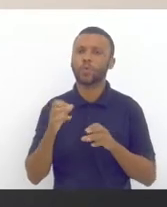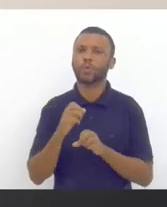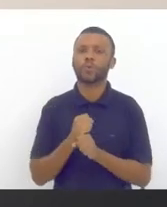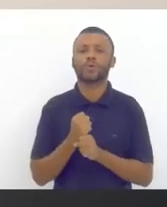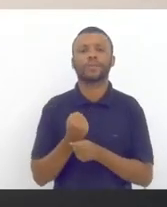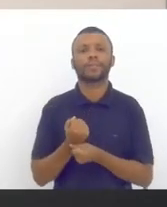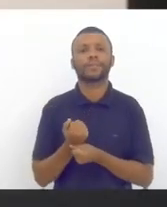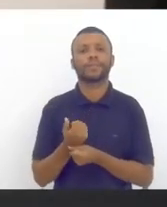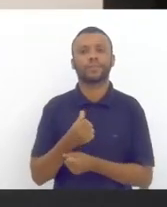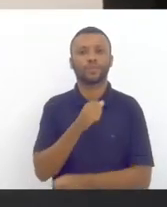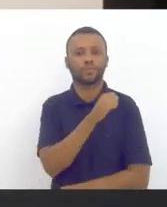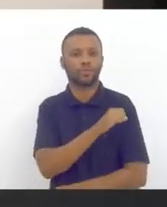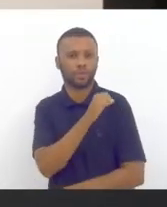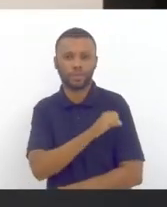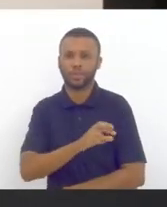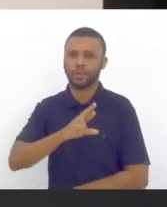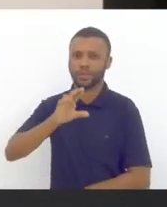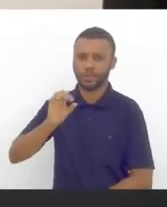Janeiro? O